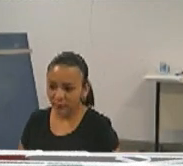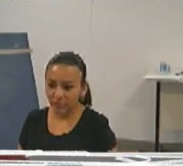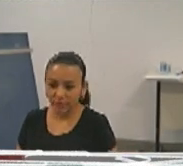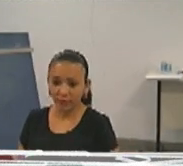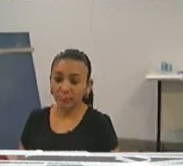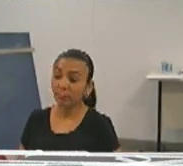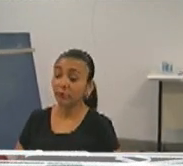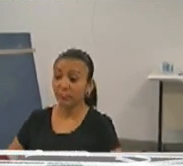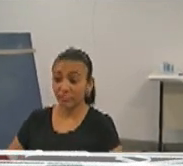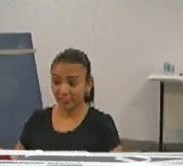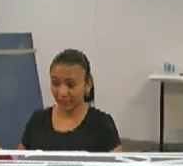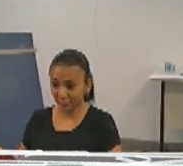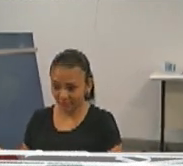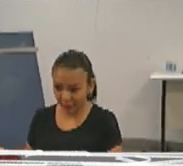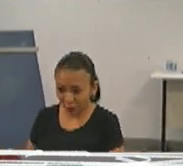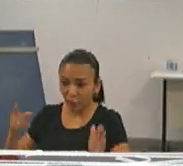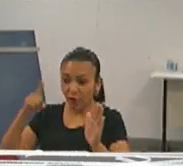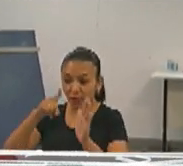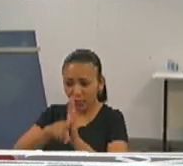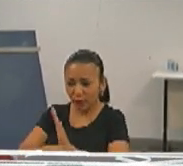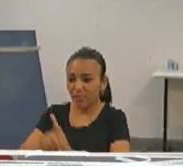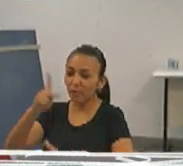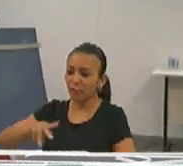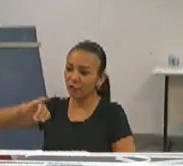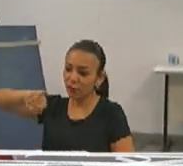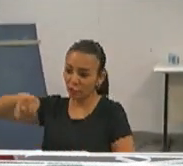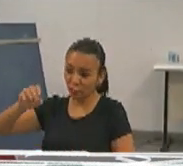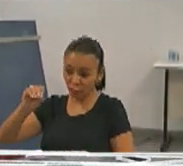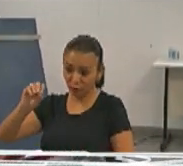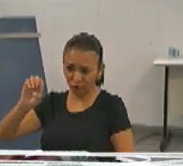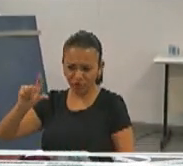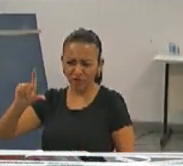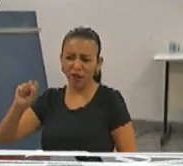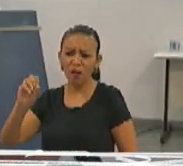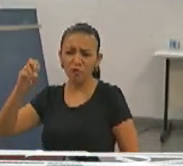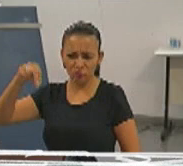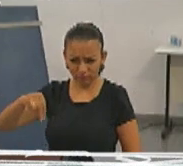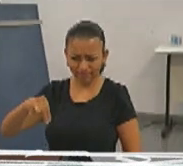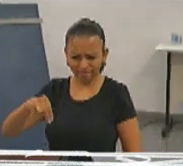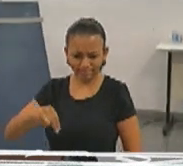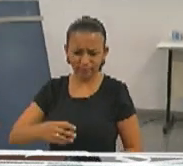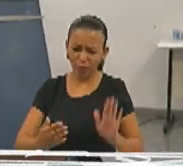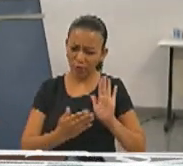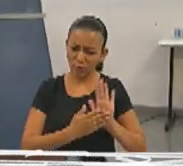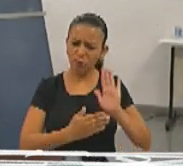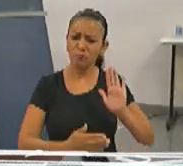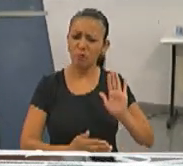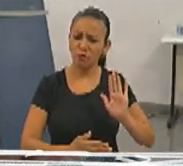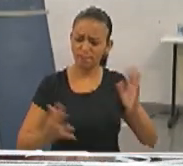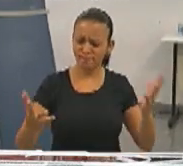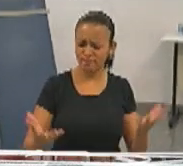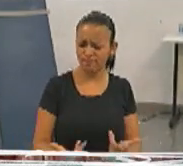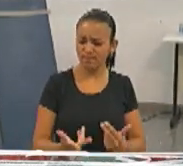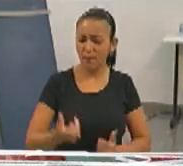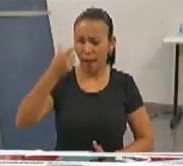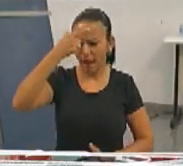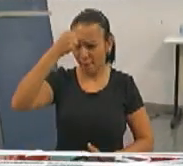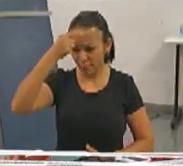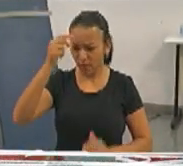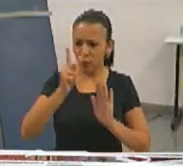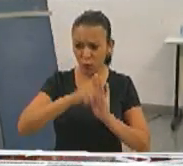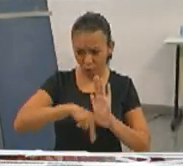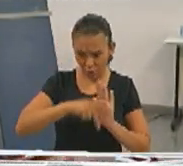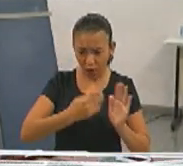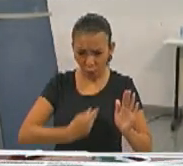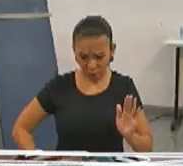Eu vou perguntar ao professor Joelson. Na proposta de excelência acadêmica do seu plano de governo, o senhor disse que a UFGD é